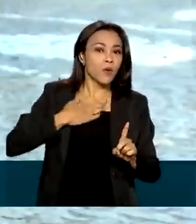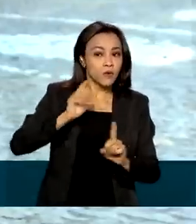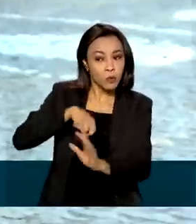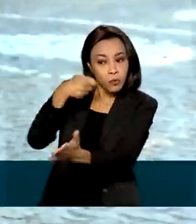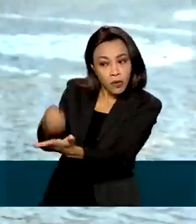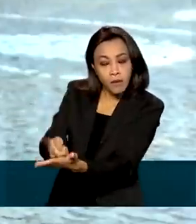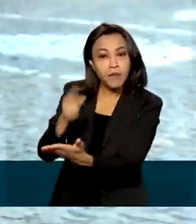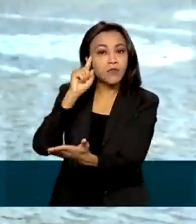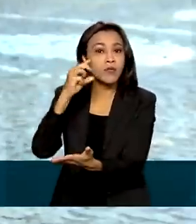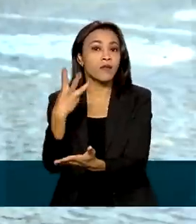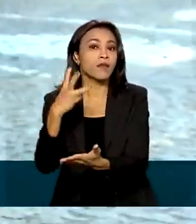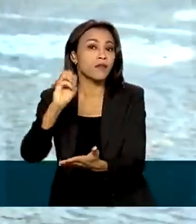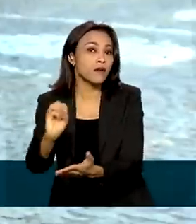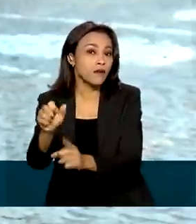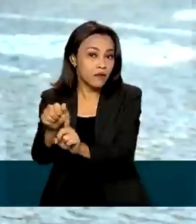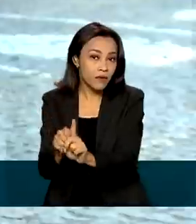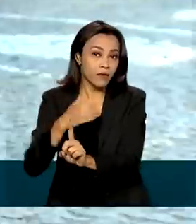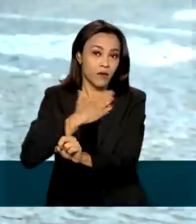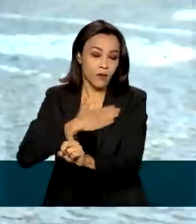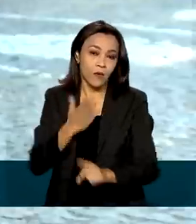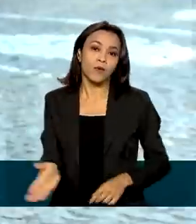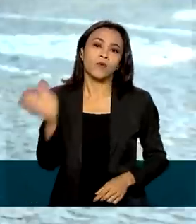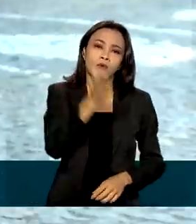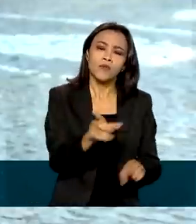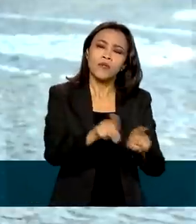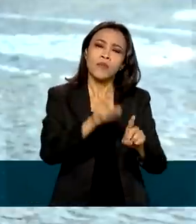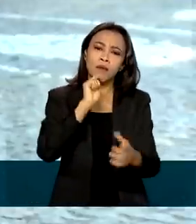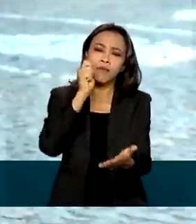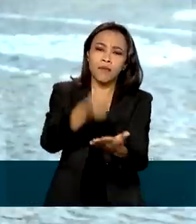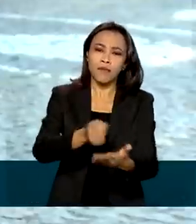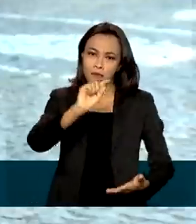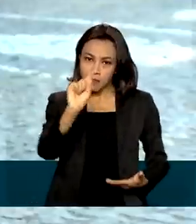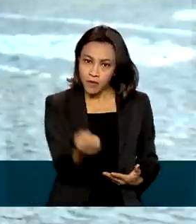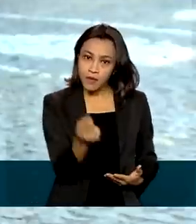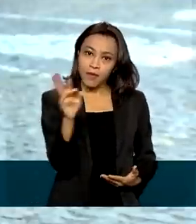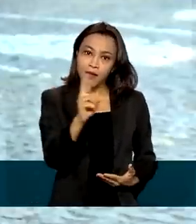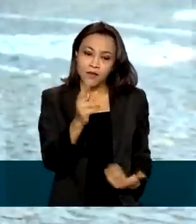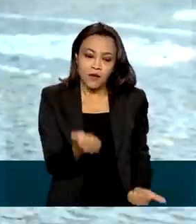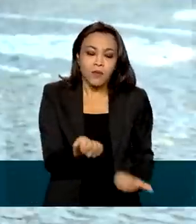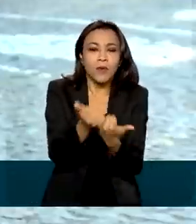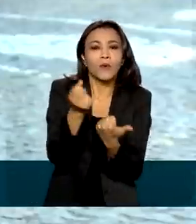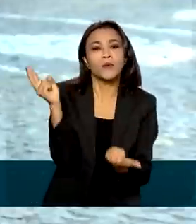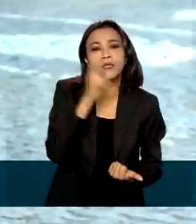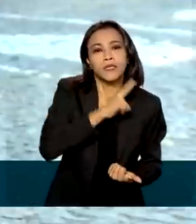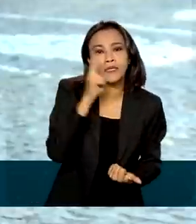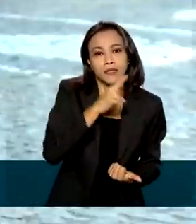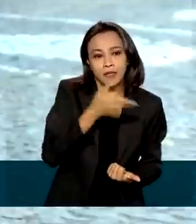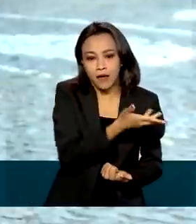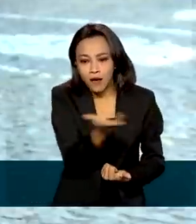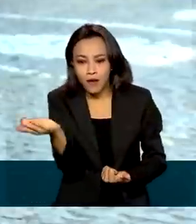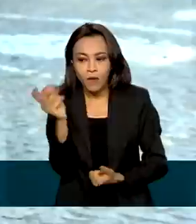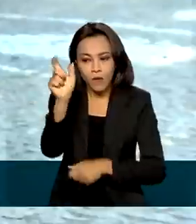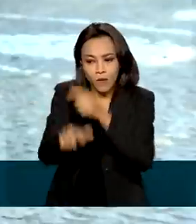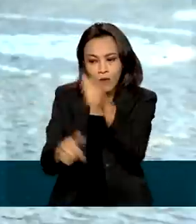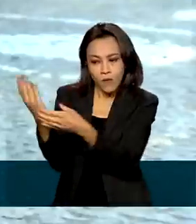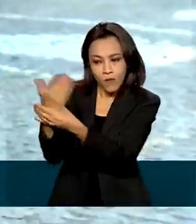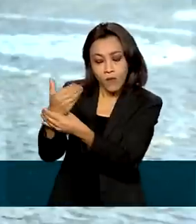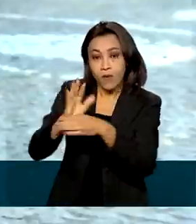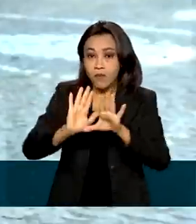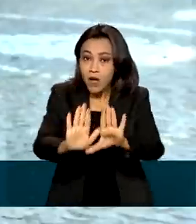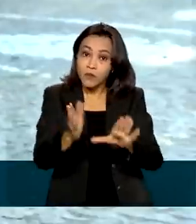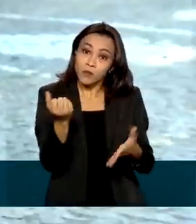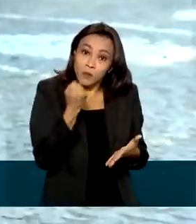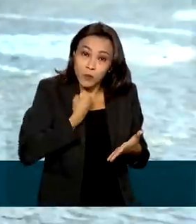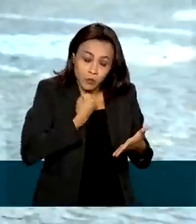30 de agosto. A previsão é pagar também R$ 1.000 de auxílio emergencial aos taxistas, mas se o número de cadastrados